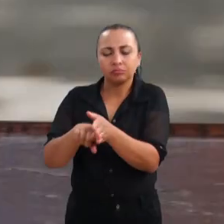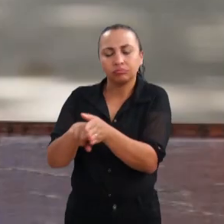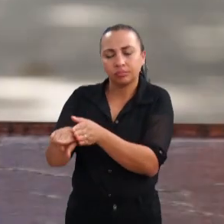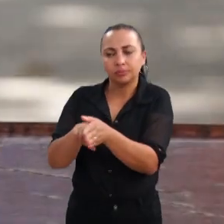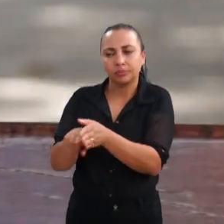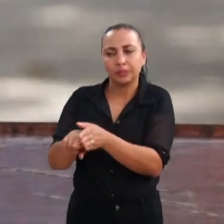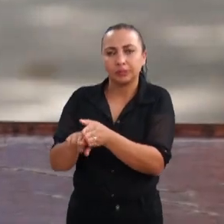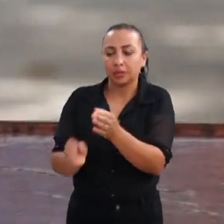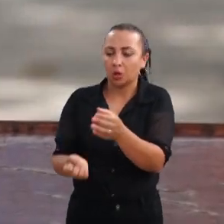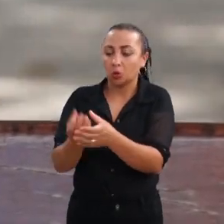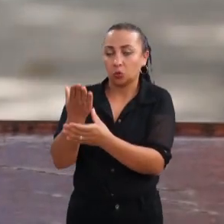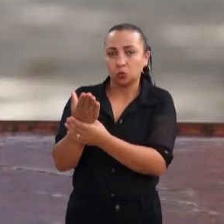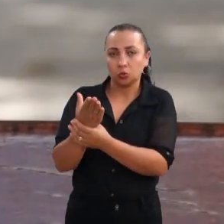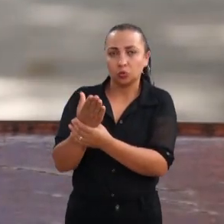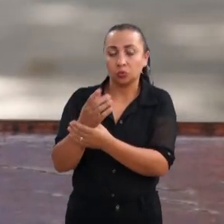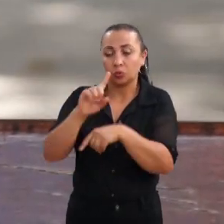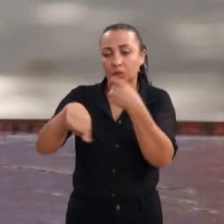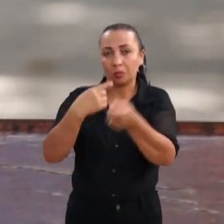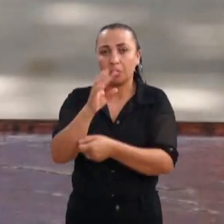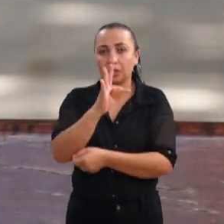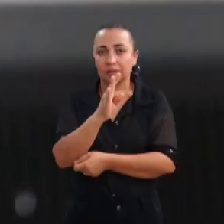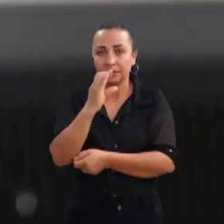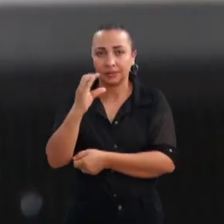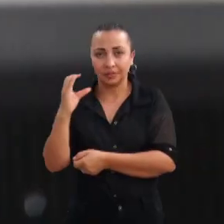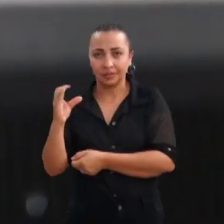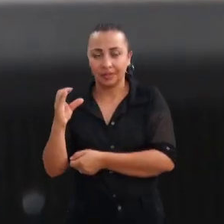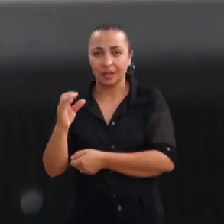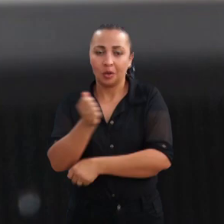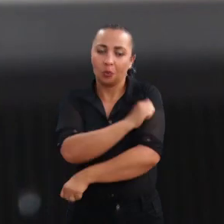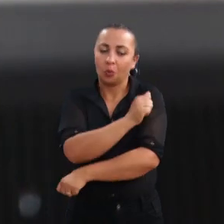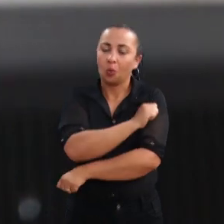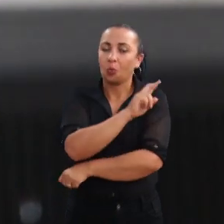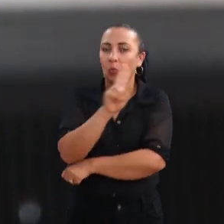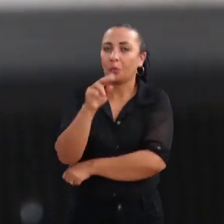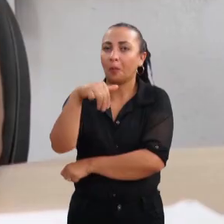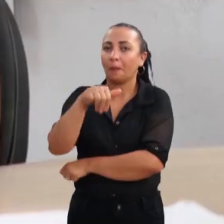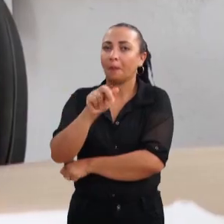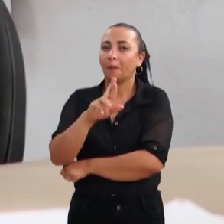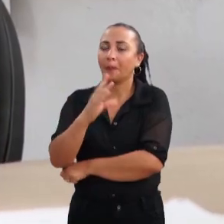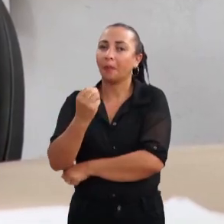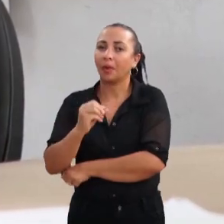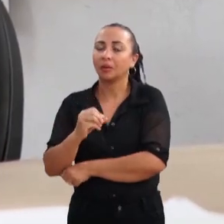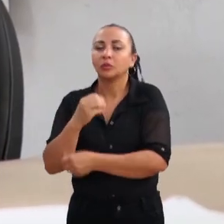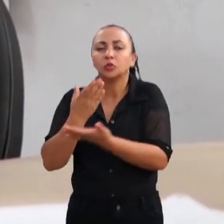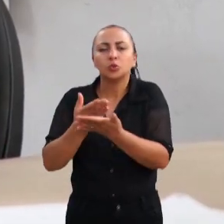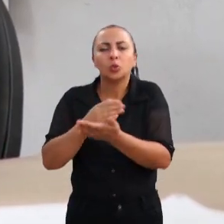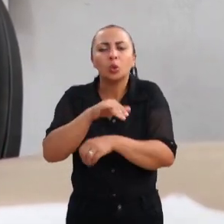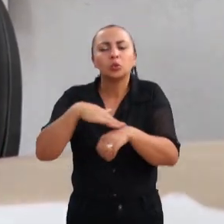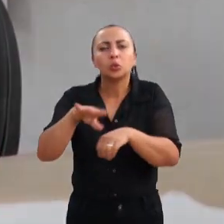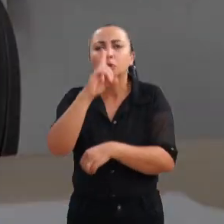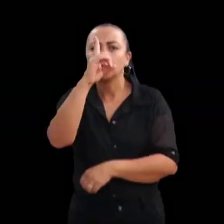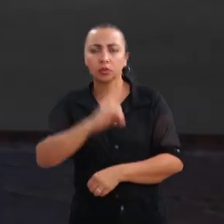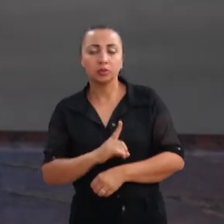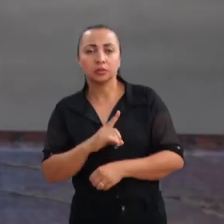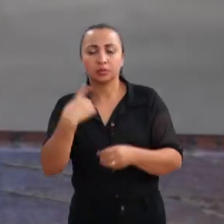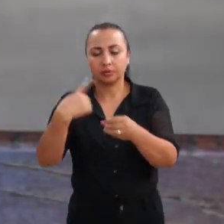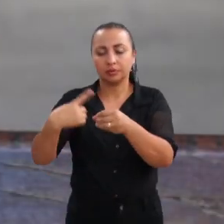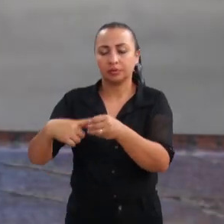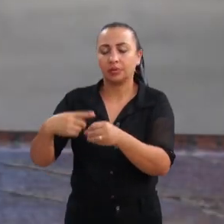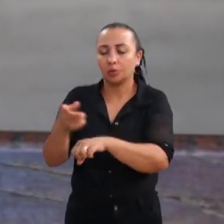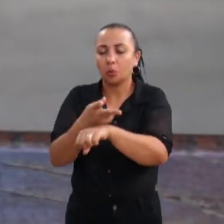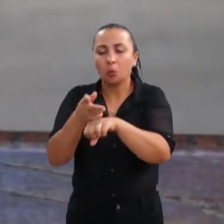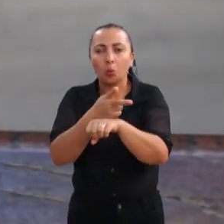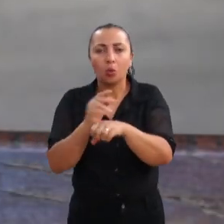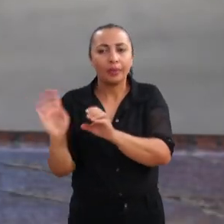Essa pesquisa foi fruto de um TCC do Marcos, que a gente se debruçou sobre o direito à cidade. A gente